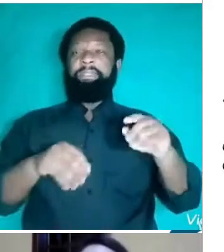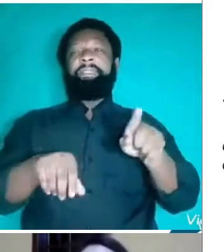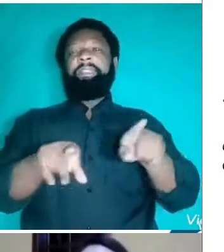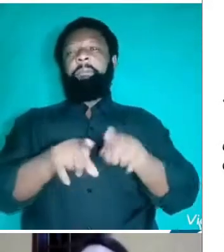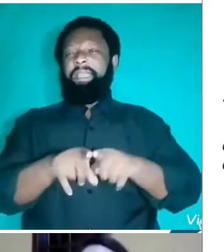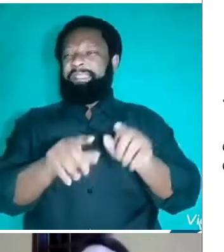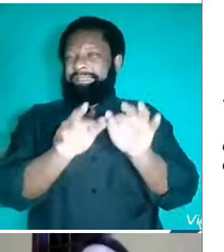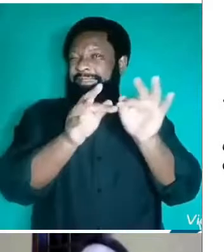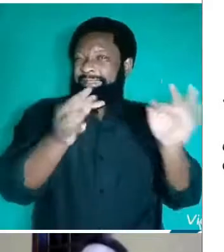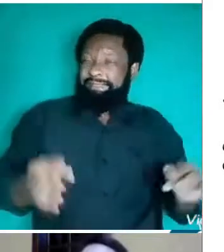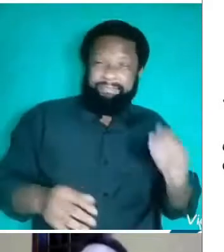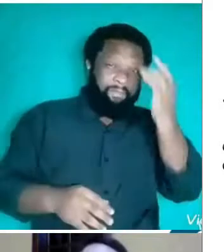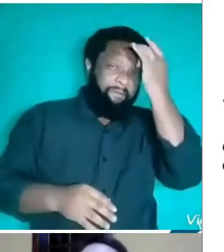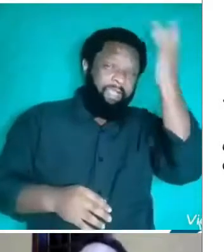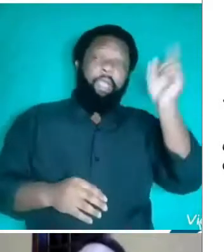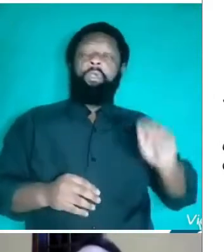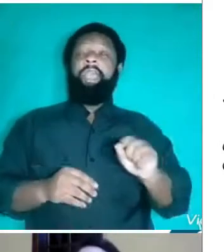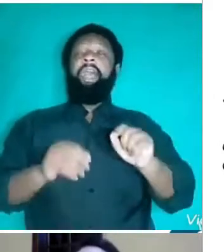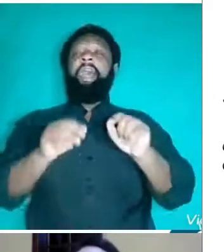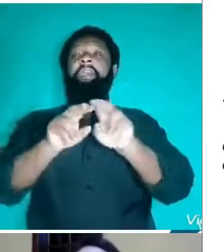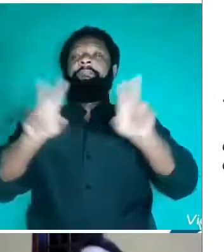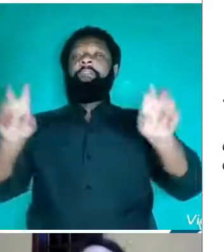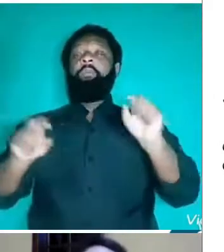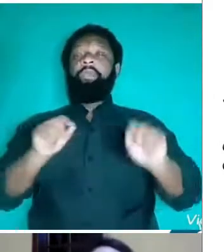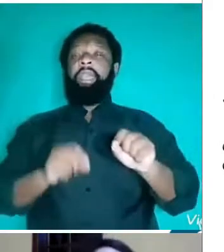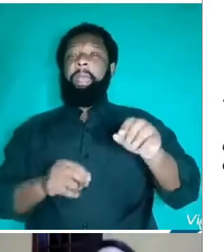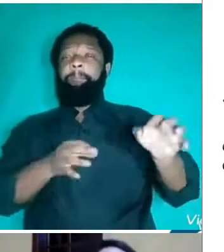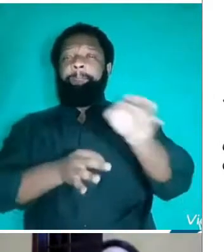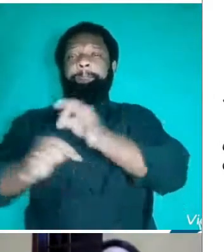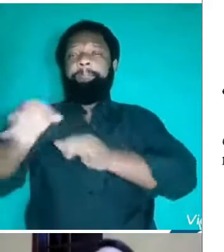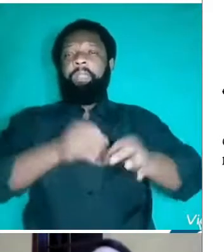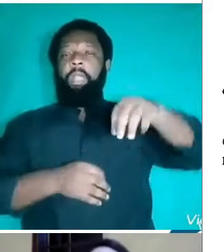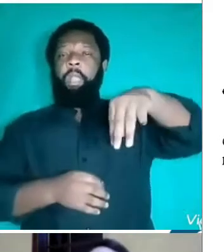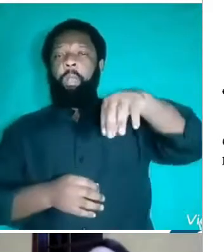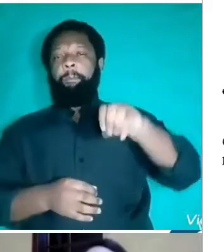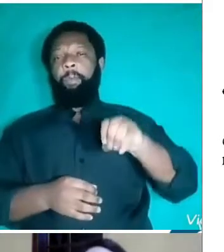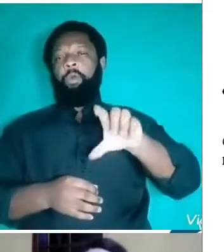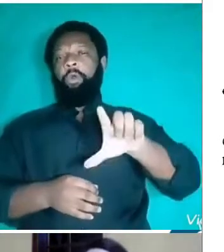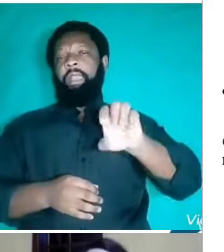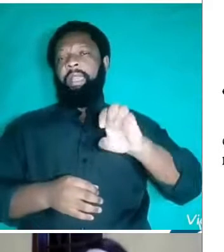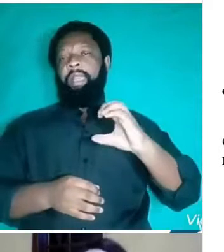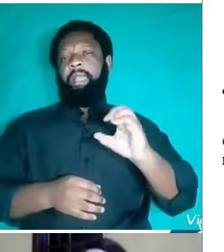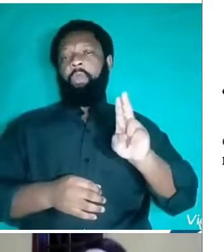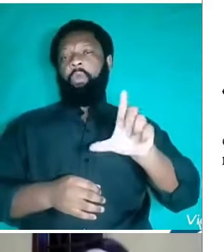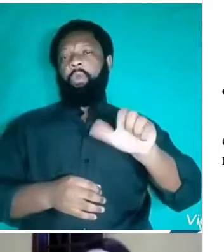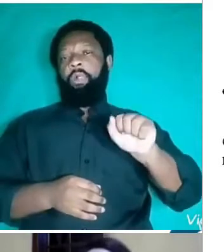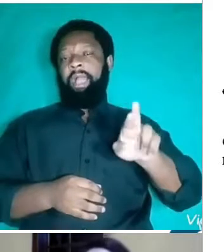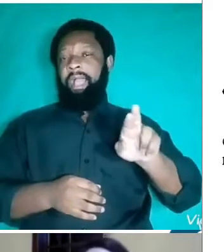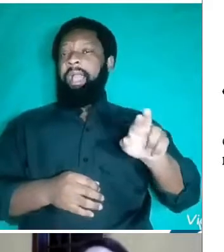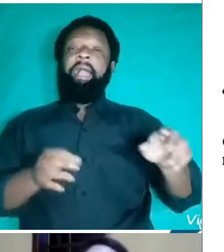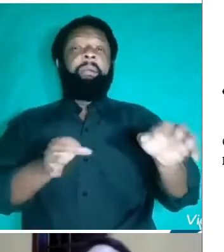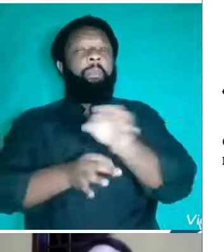mais genérica, é a fórmula molecular. Essa é a fórmula mais genérica possível para a representação de um